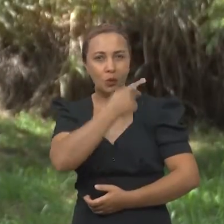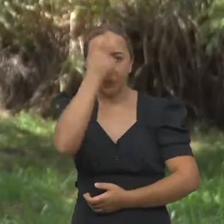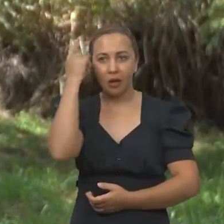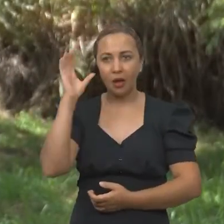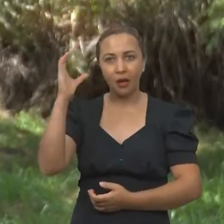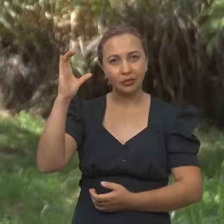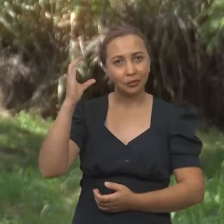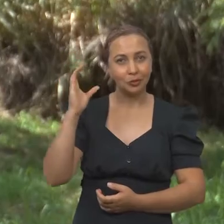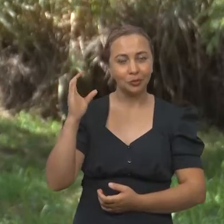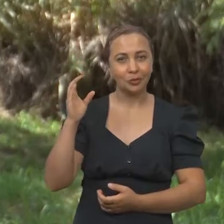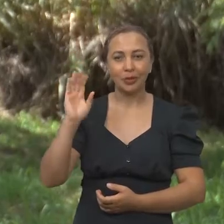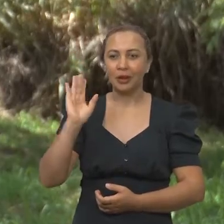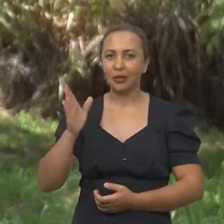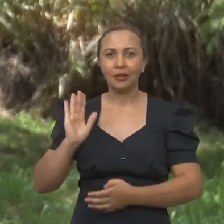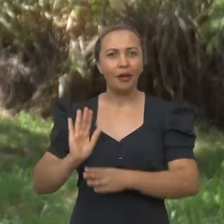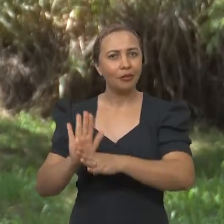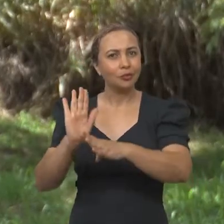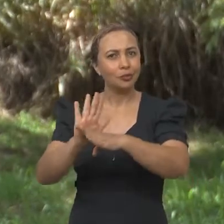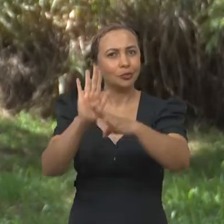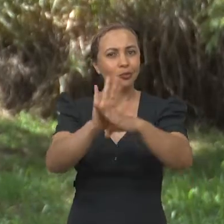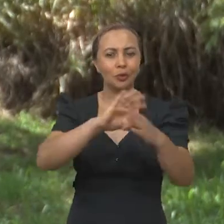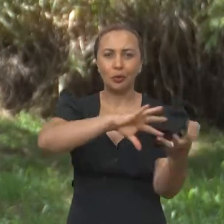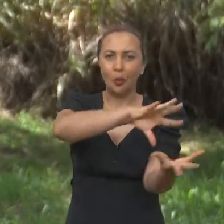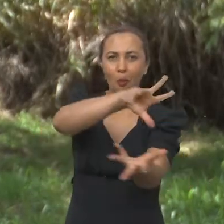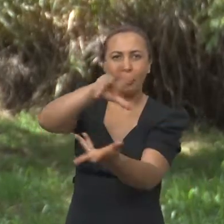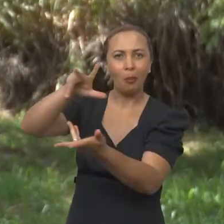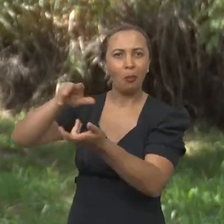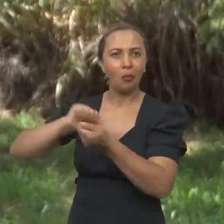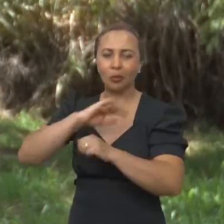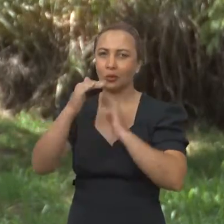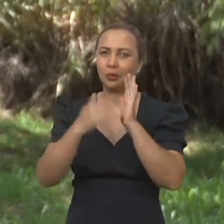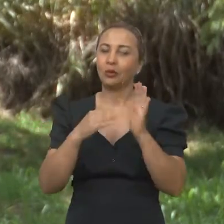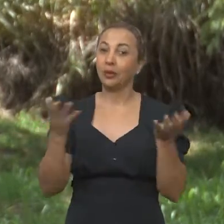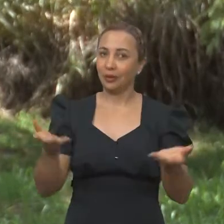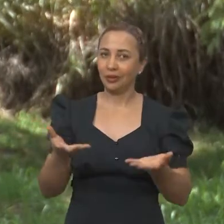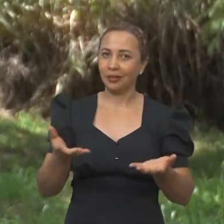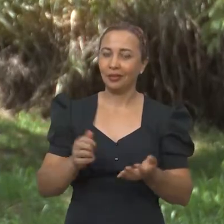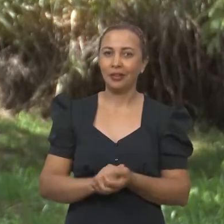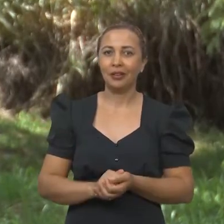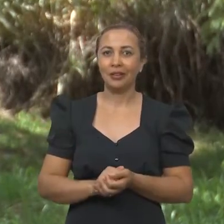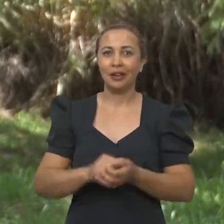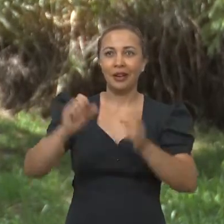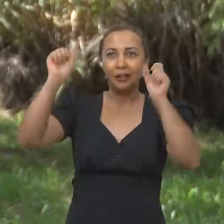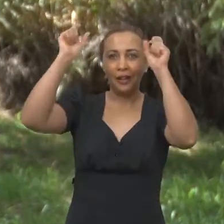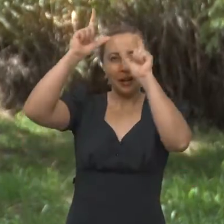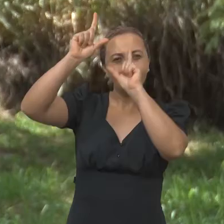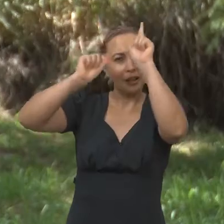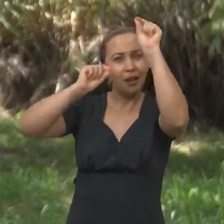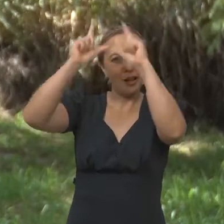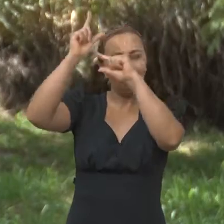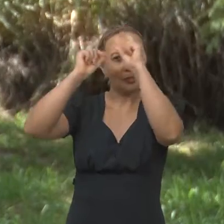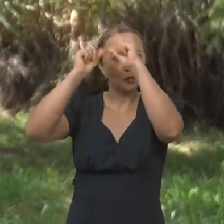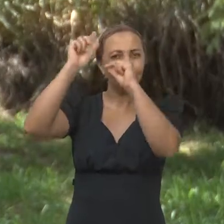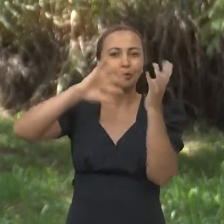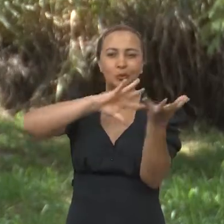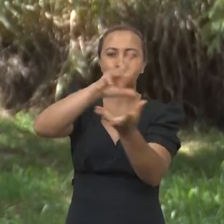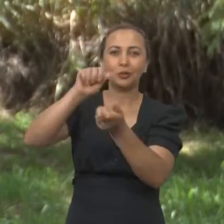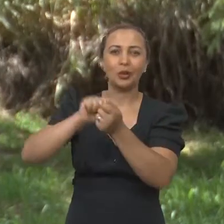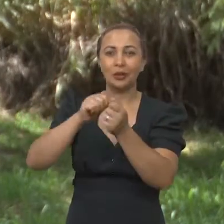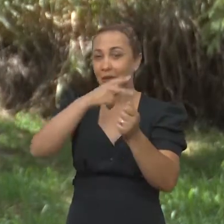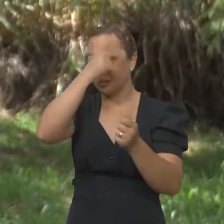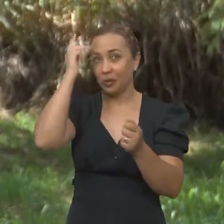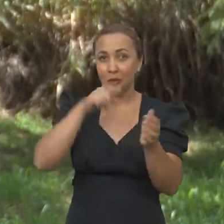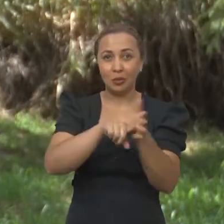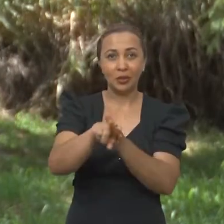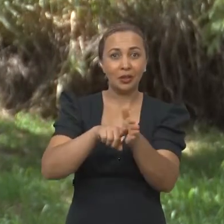E os nossos cientistas continuam dando a sua contribuição pelo mundo afora. Desta vez, na astronomia mundial.